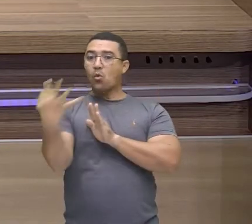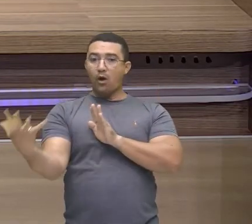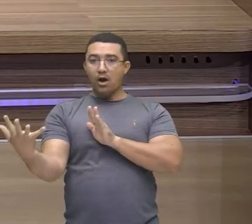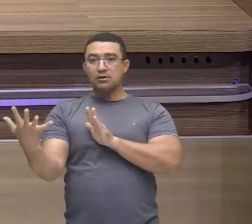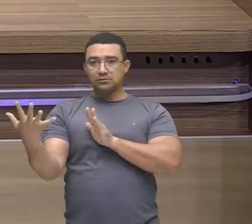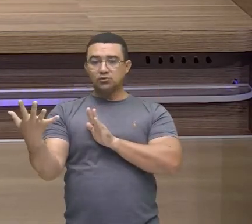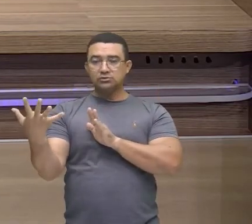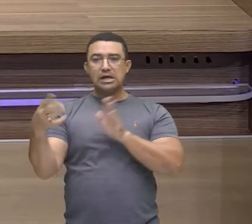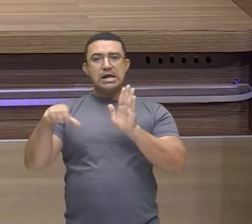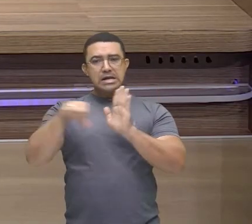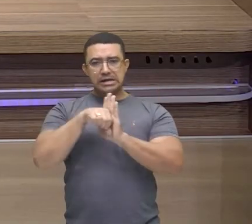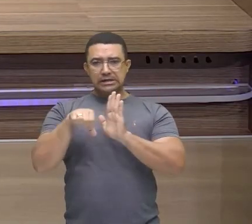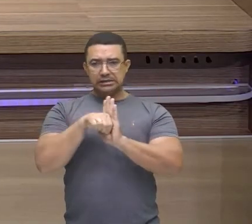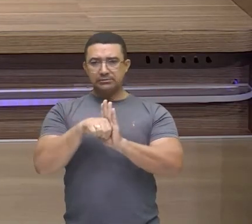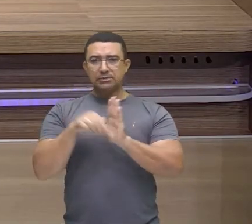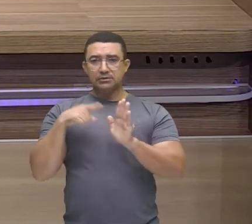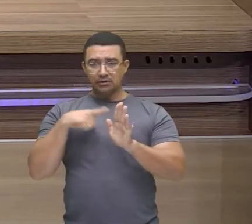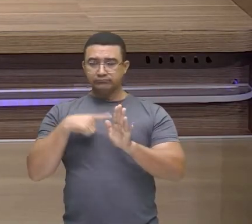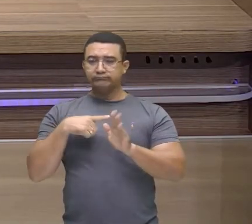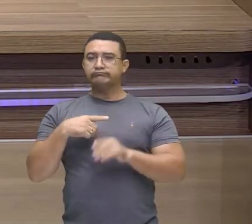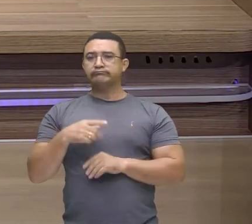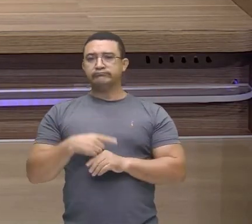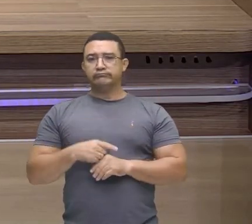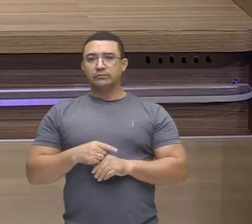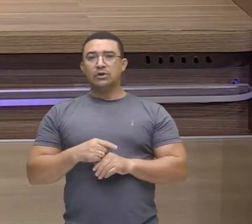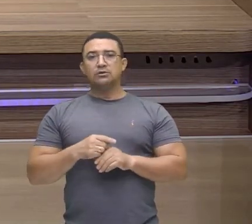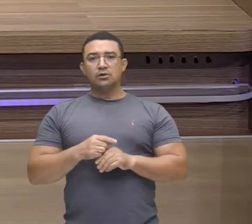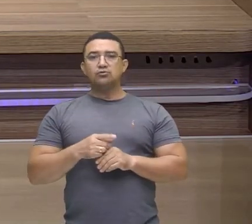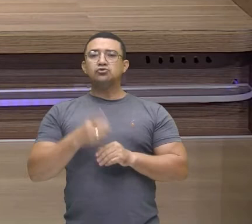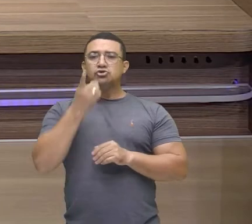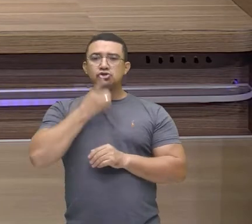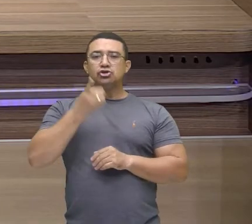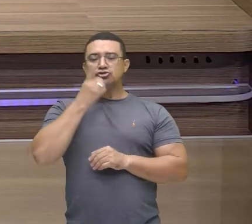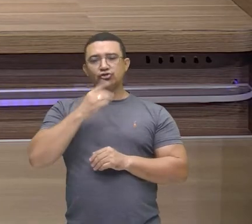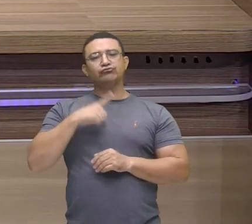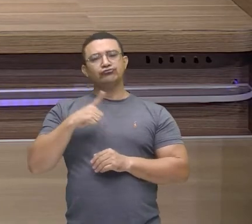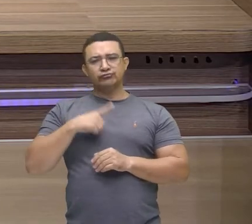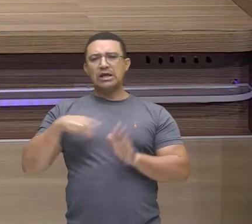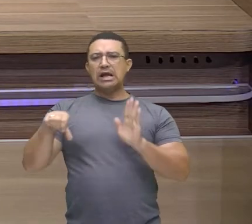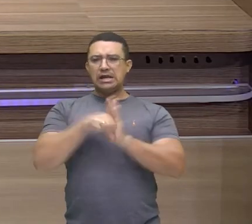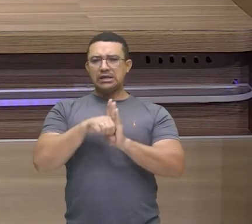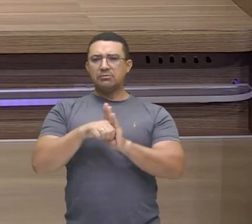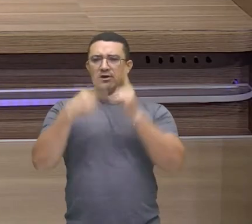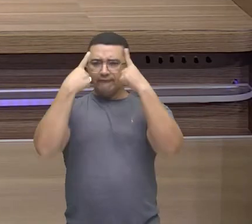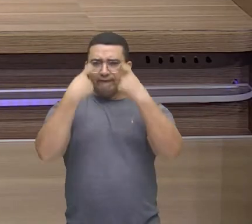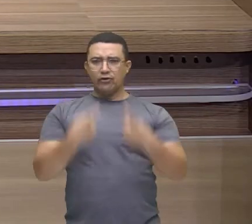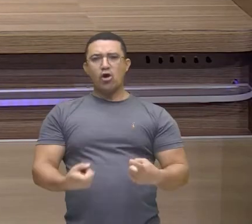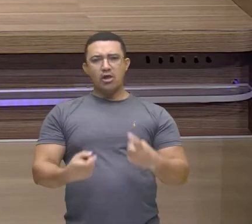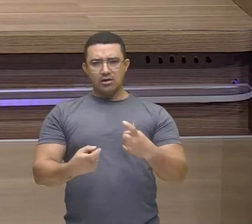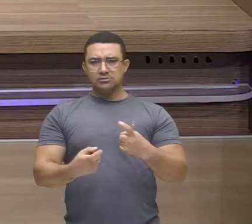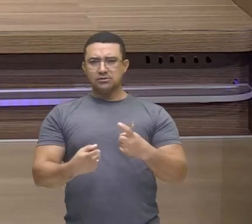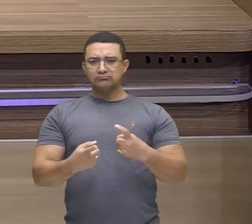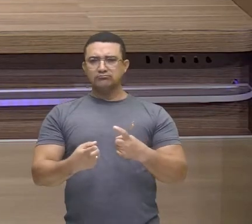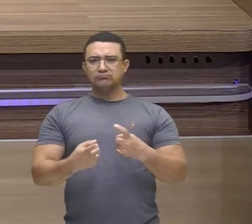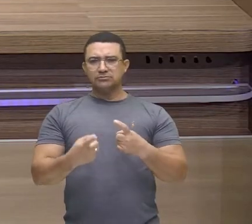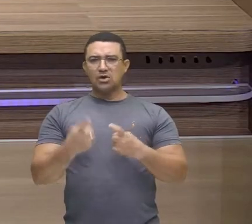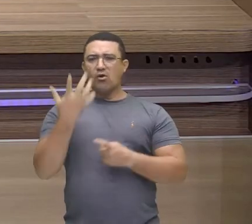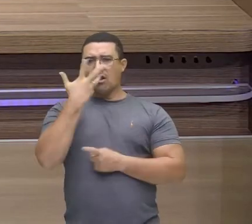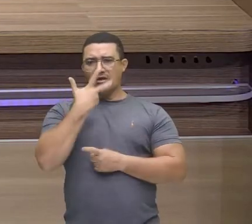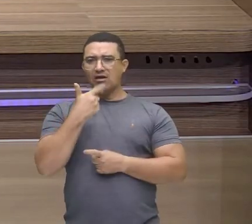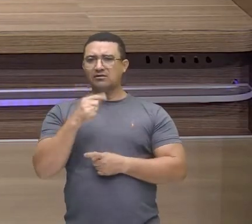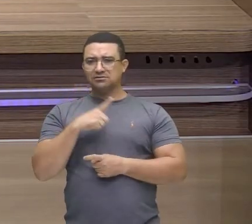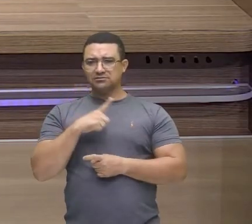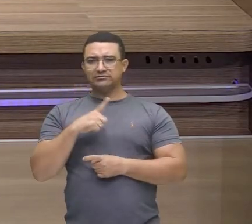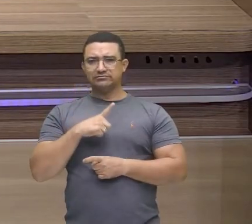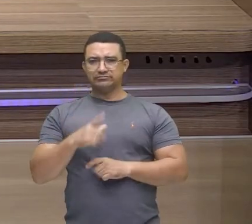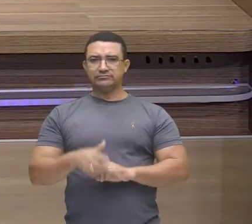fazemos. Mas nós temos crianças todos os santos dias, tanto no SAVES, que nós fazemos o acompanhamento da